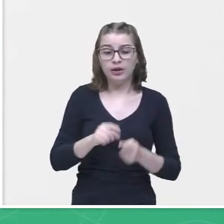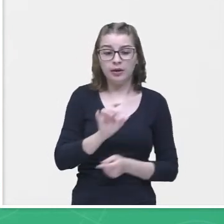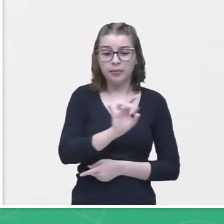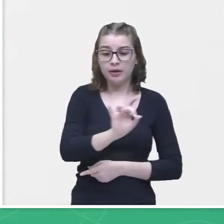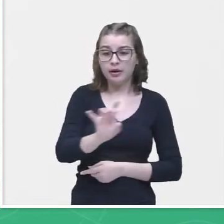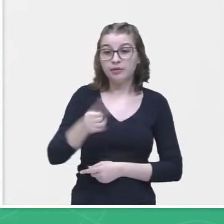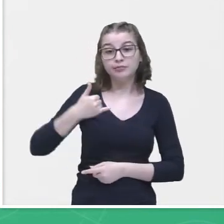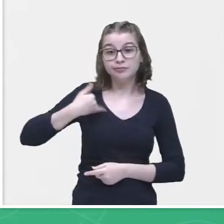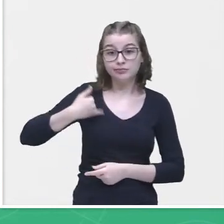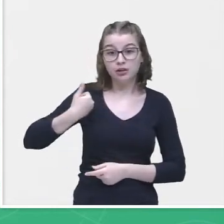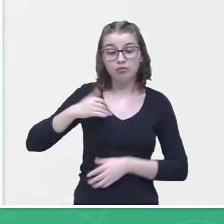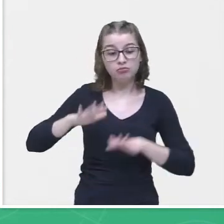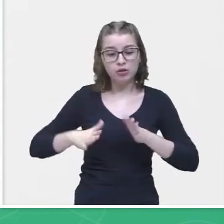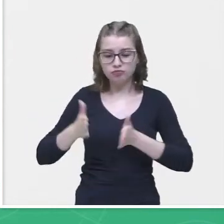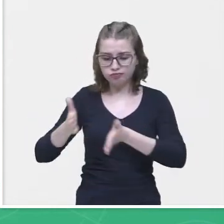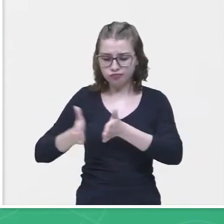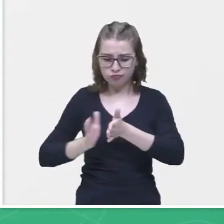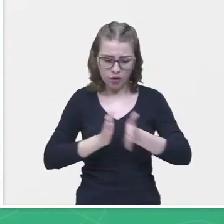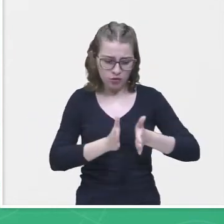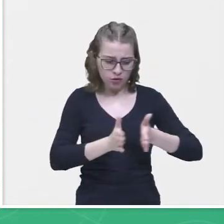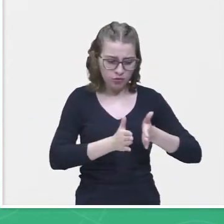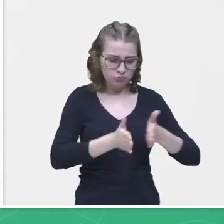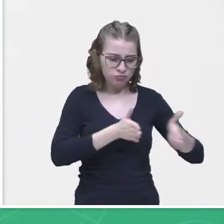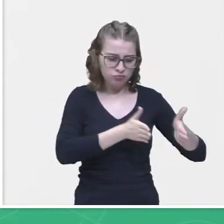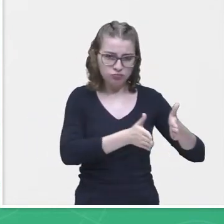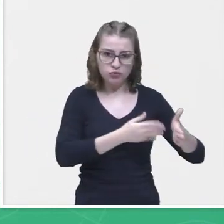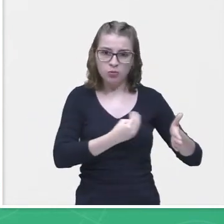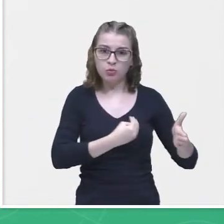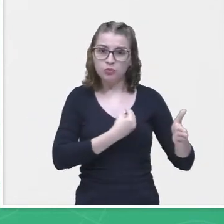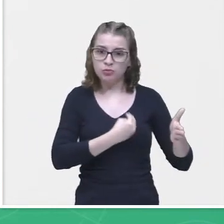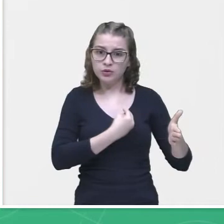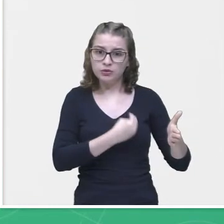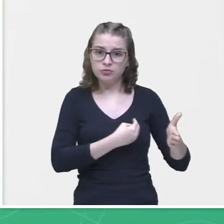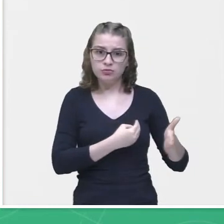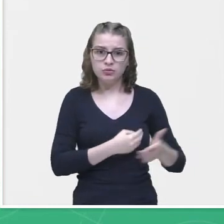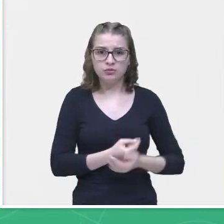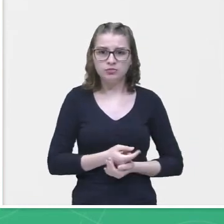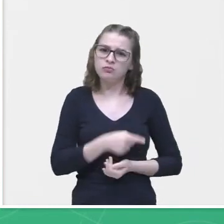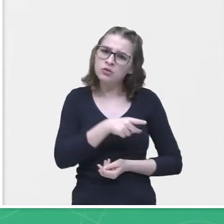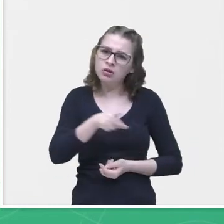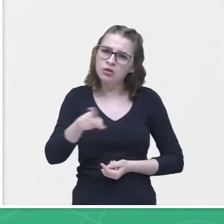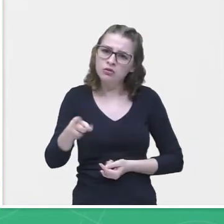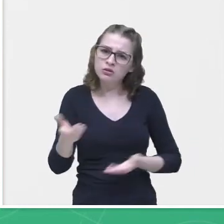seu momento para ser vivido. Você está em uma melhor idade agora?